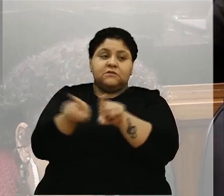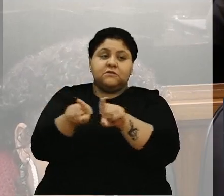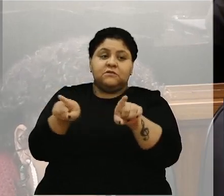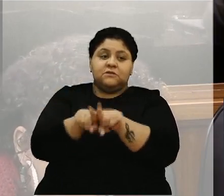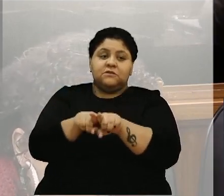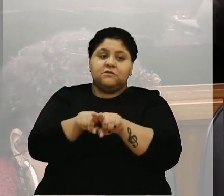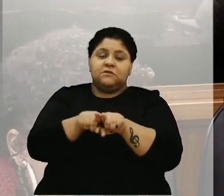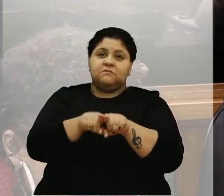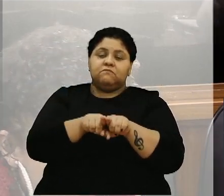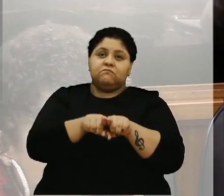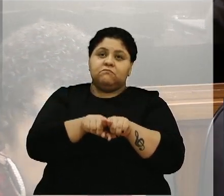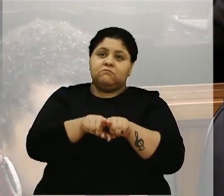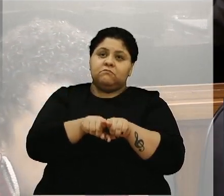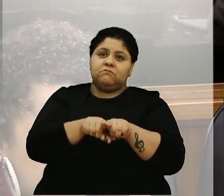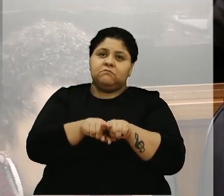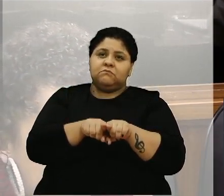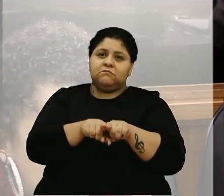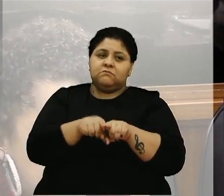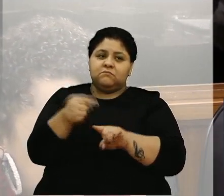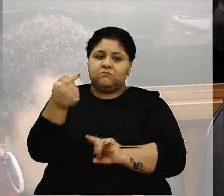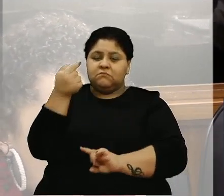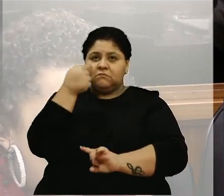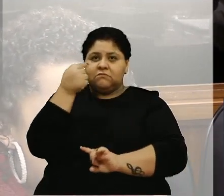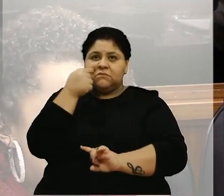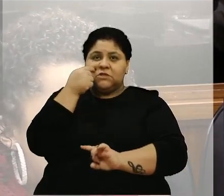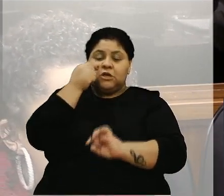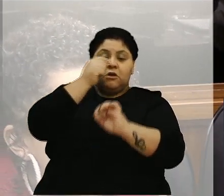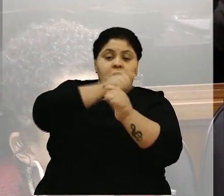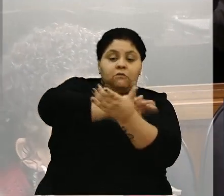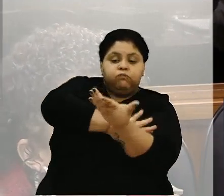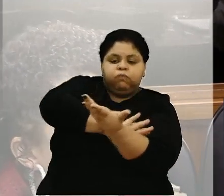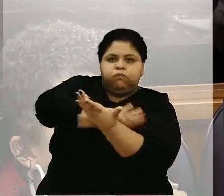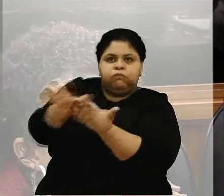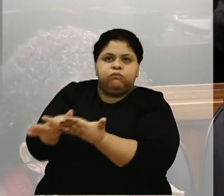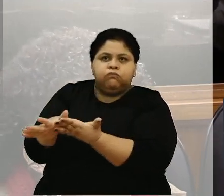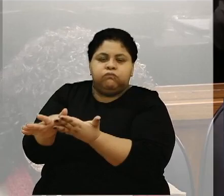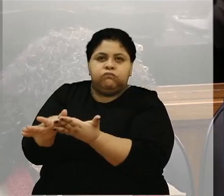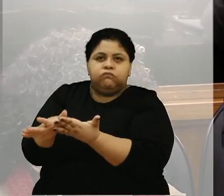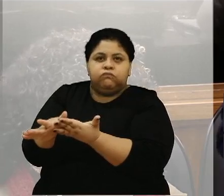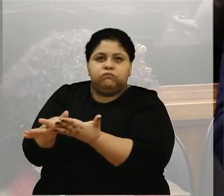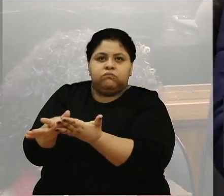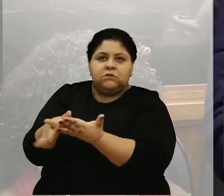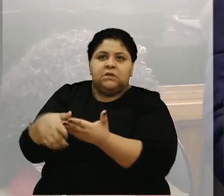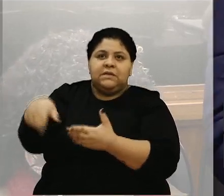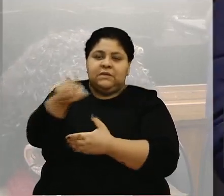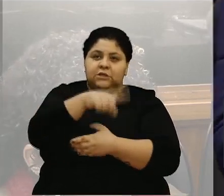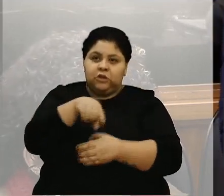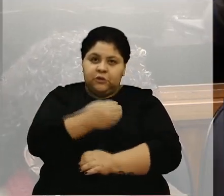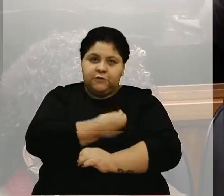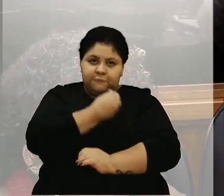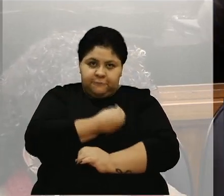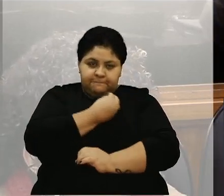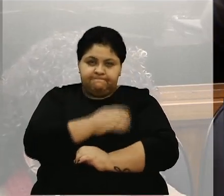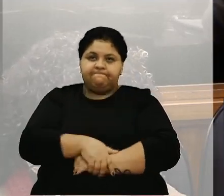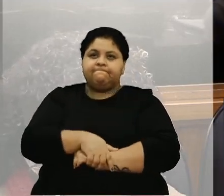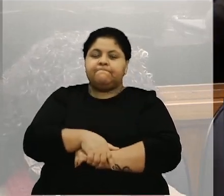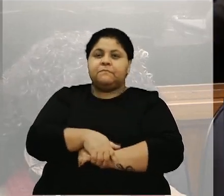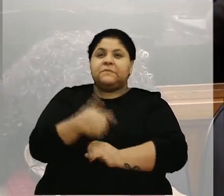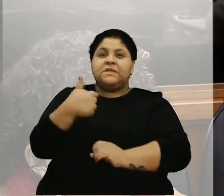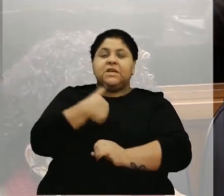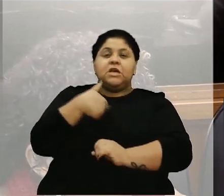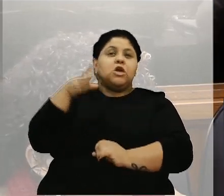nesse momento. Vide a situação catastrófica que nós estamos vivendo. Eu tenho ouvido